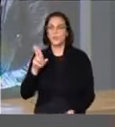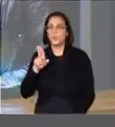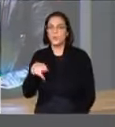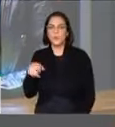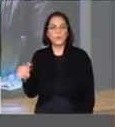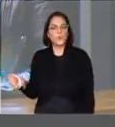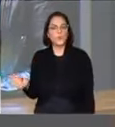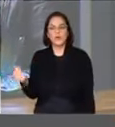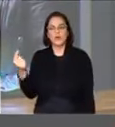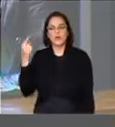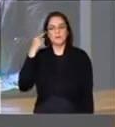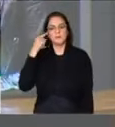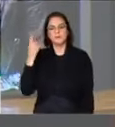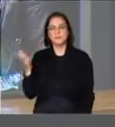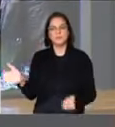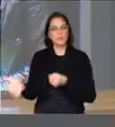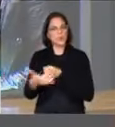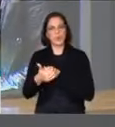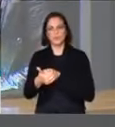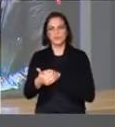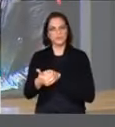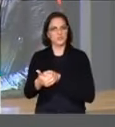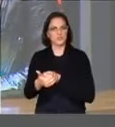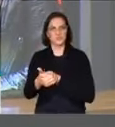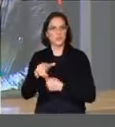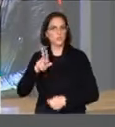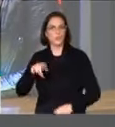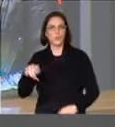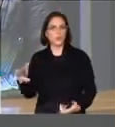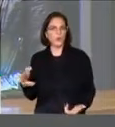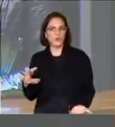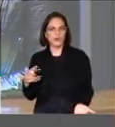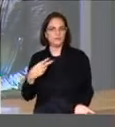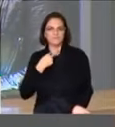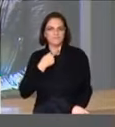nós duas viver escondidas.